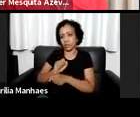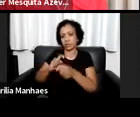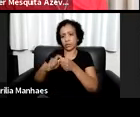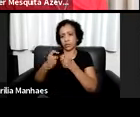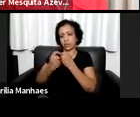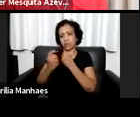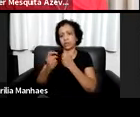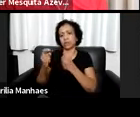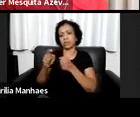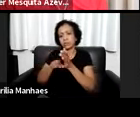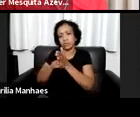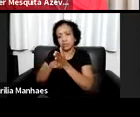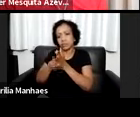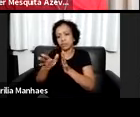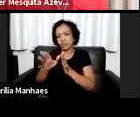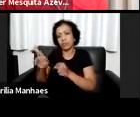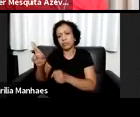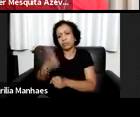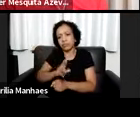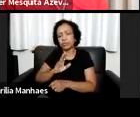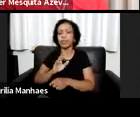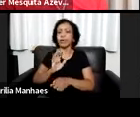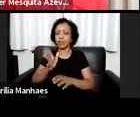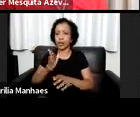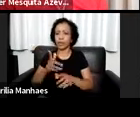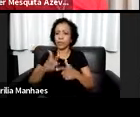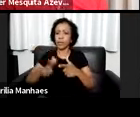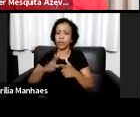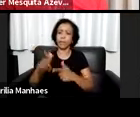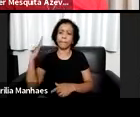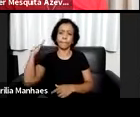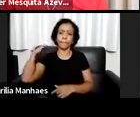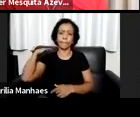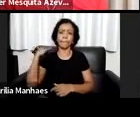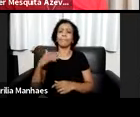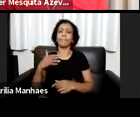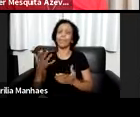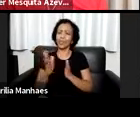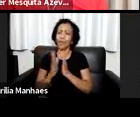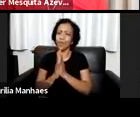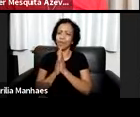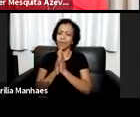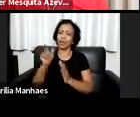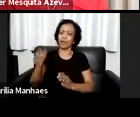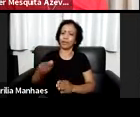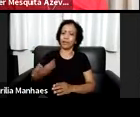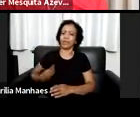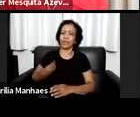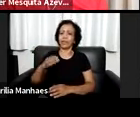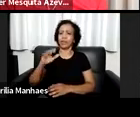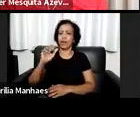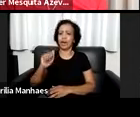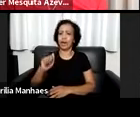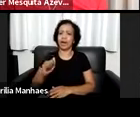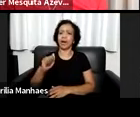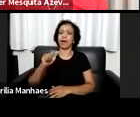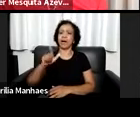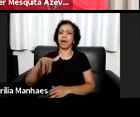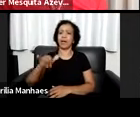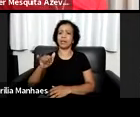muitos cuidados e nós estamos orando pelo pastor Alisson neste momento. E aí, pastor, como líder dos pastores batistas do